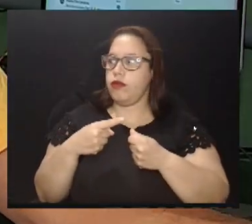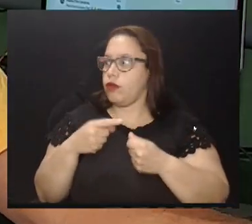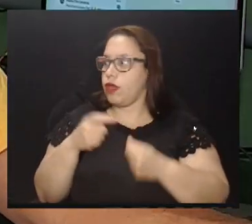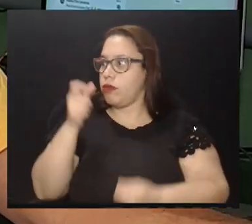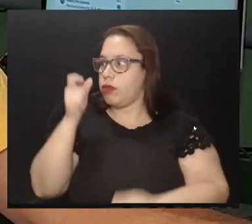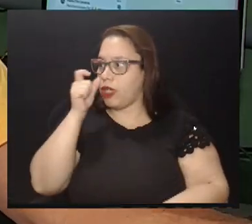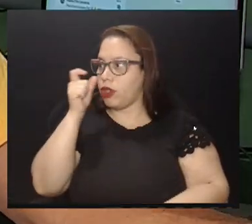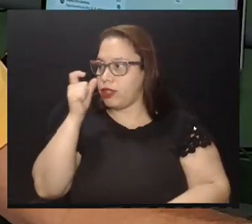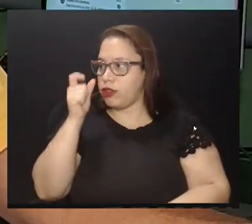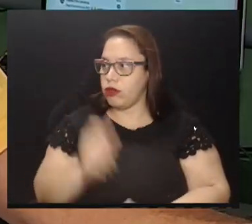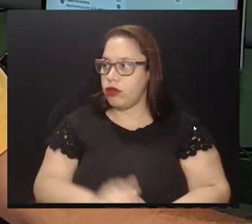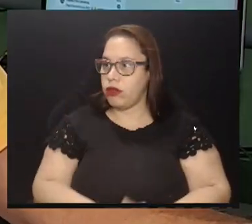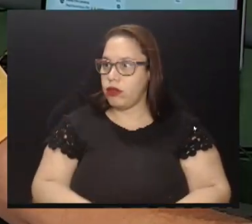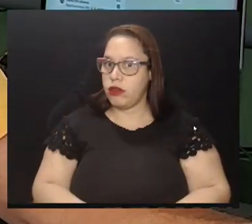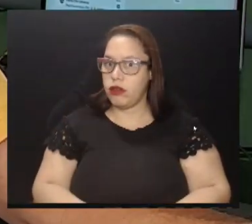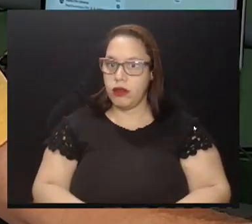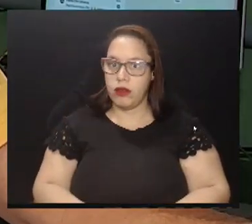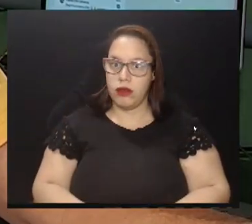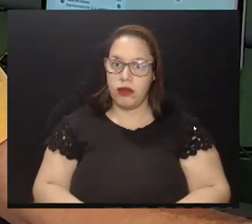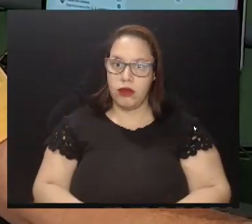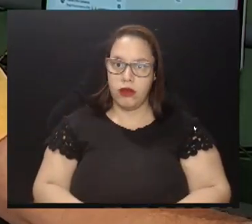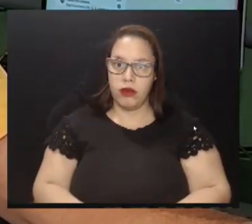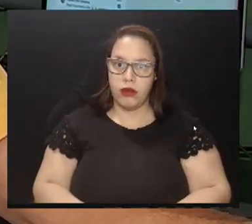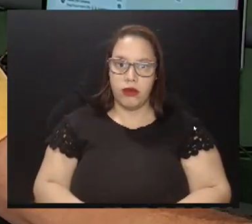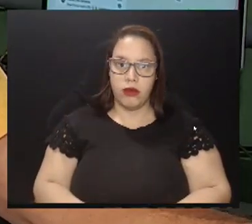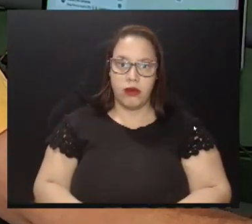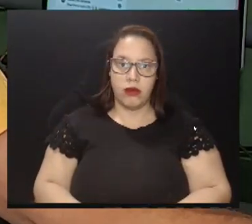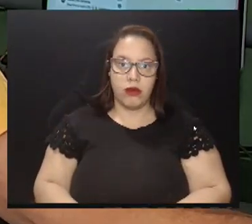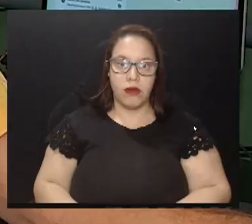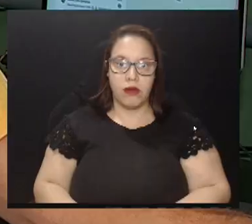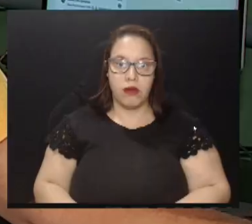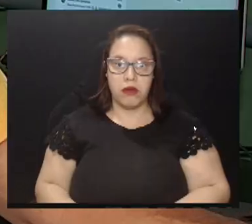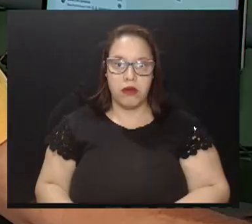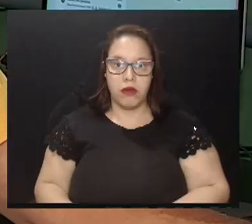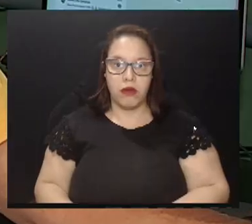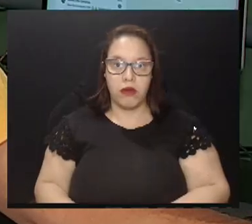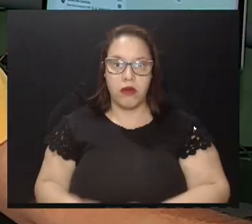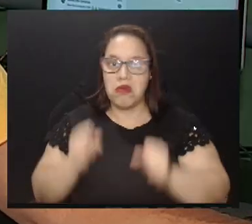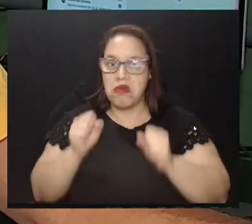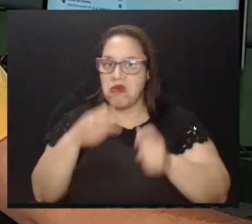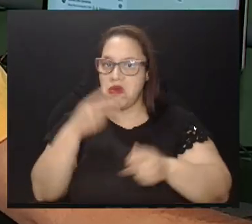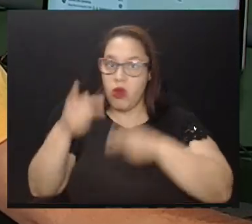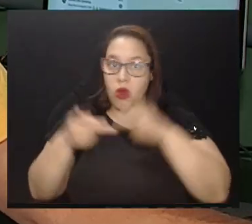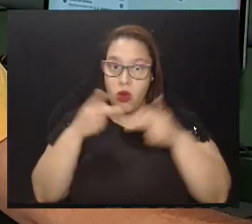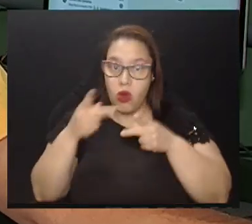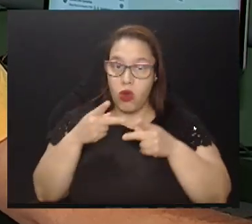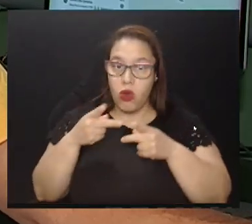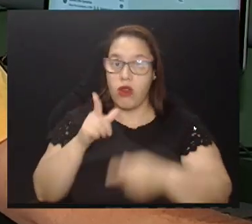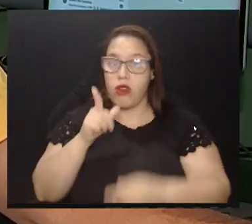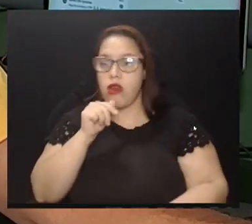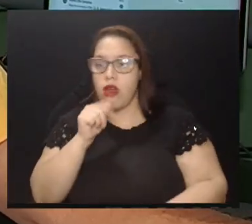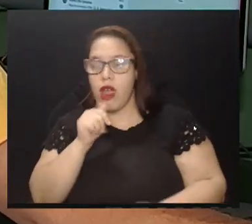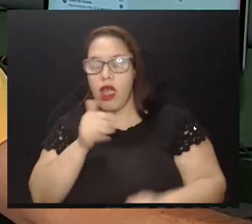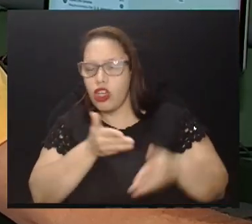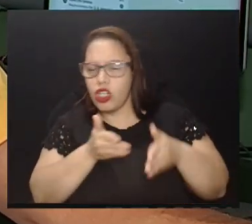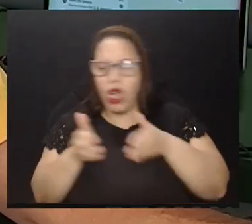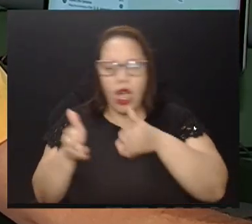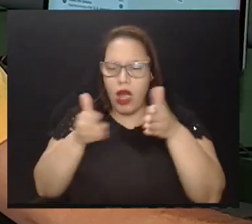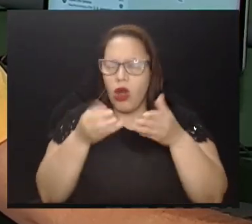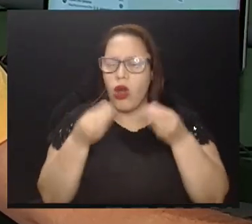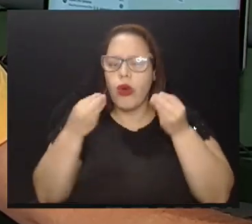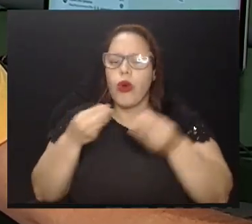coisas. Sei lá, eu poderia citar recursos hídricos. né? Como é que a água que você bebe chega